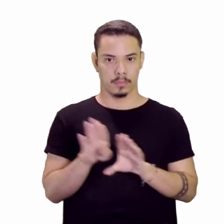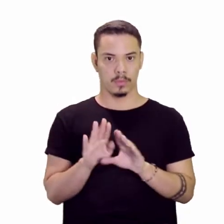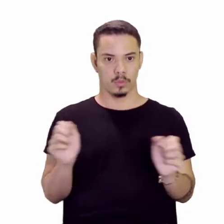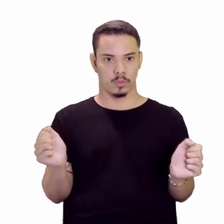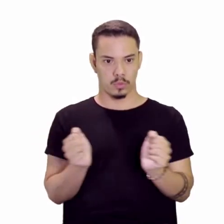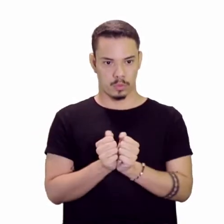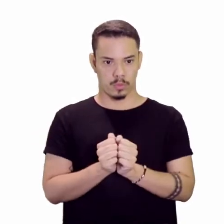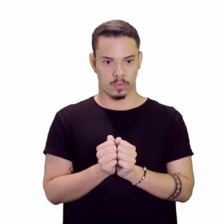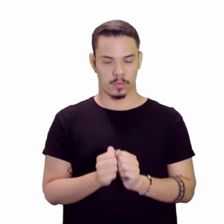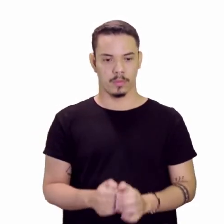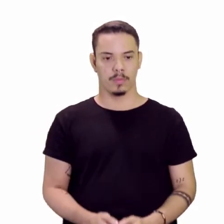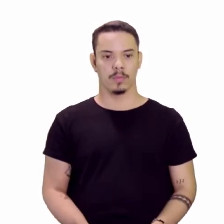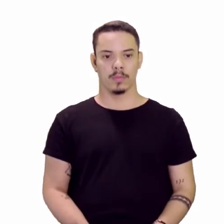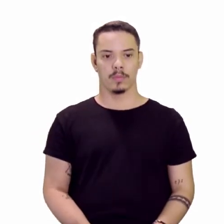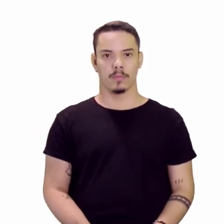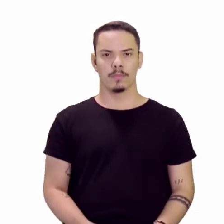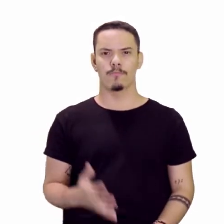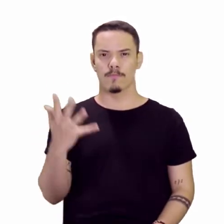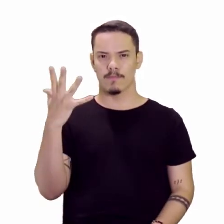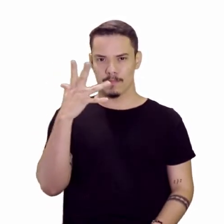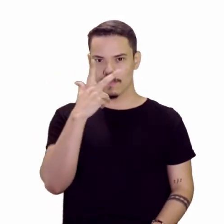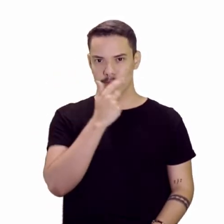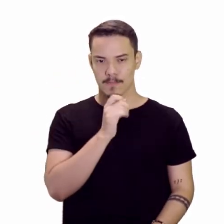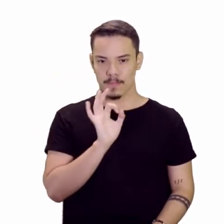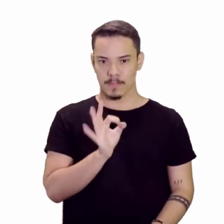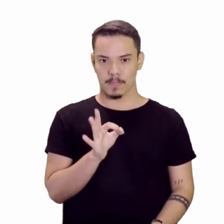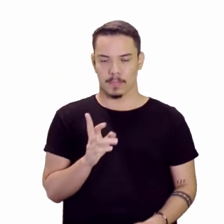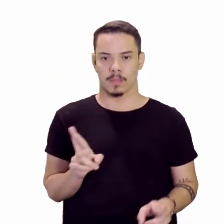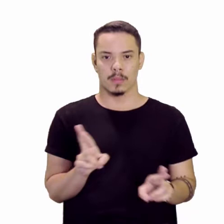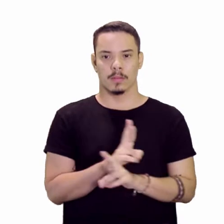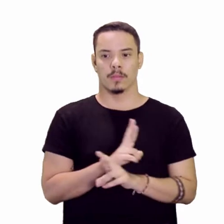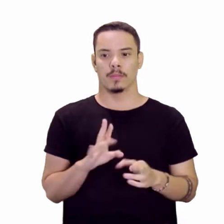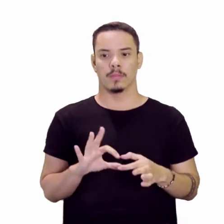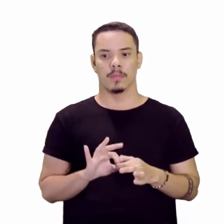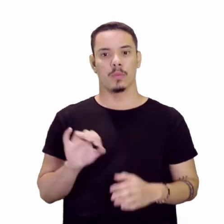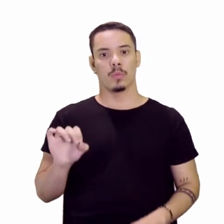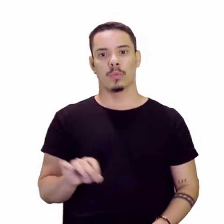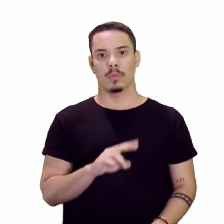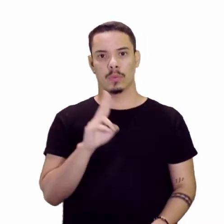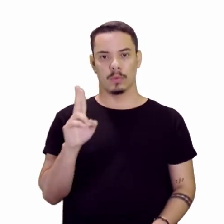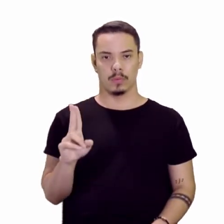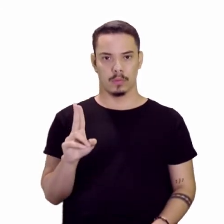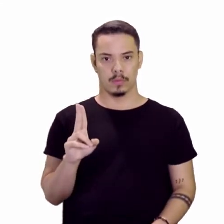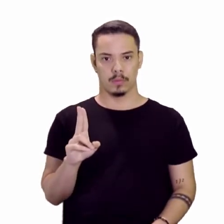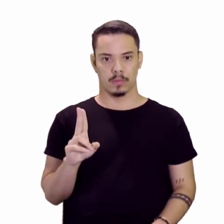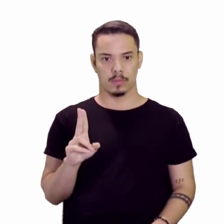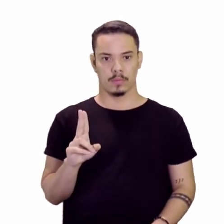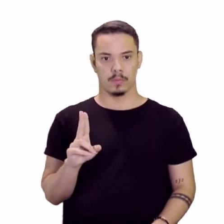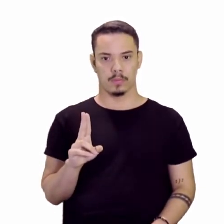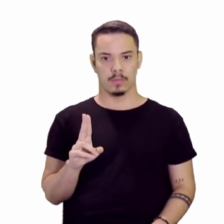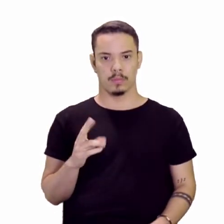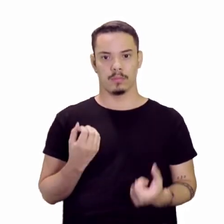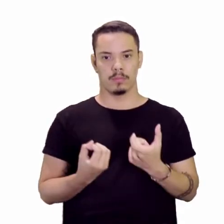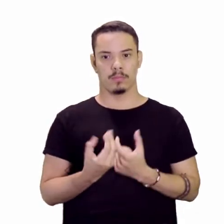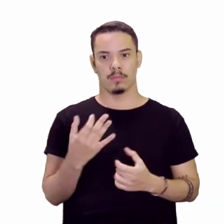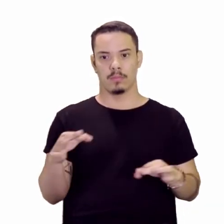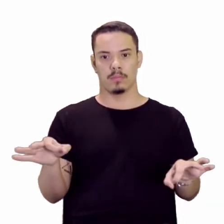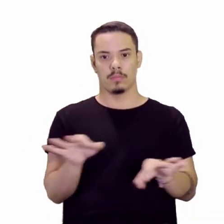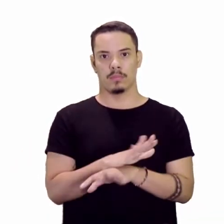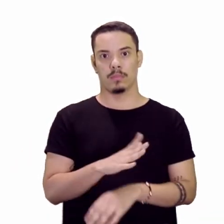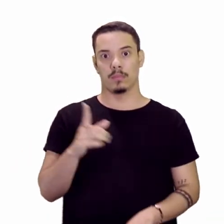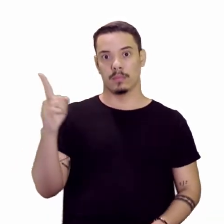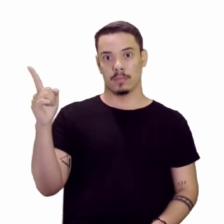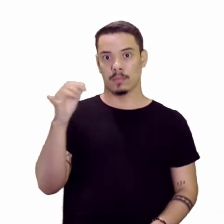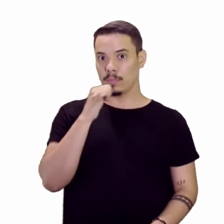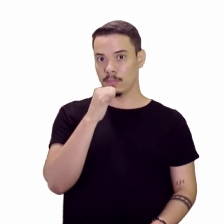aqui. Então, olha só, tá ali, bonitinho, né? Relacionado. Ou A vou utilizar essa variação forma aí de também.